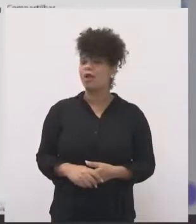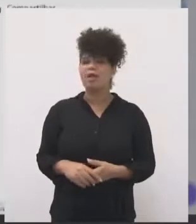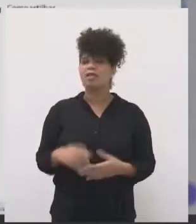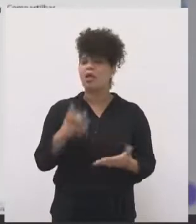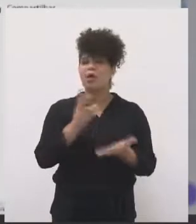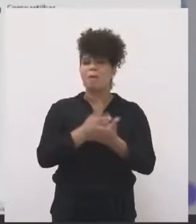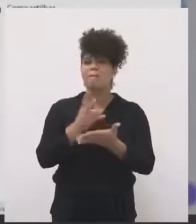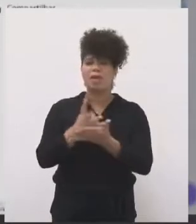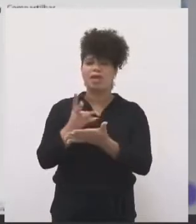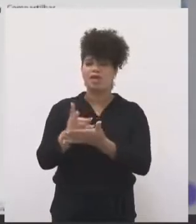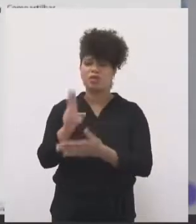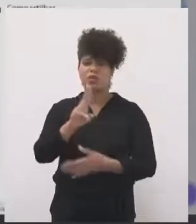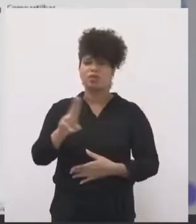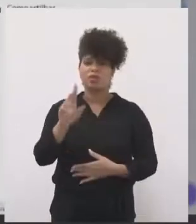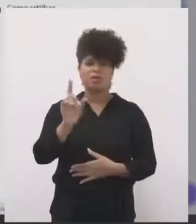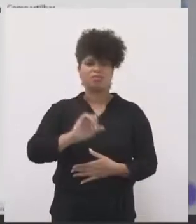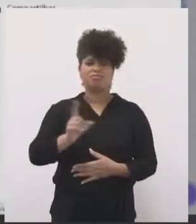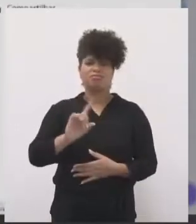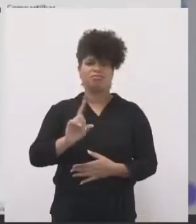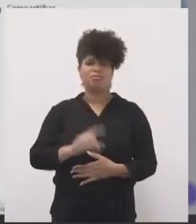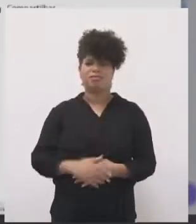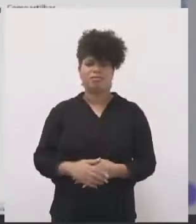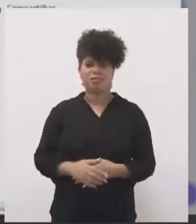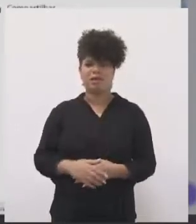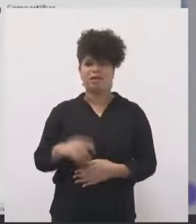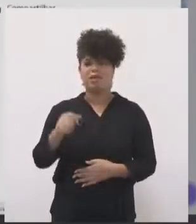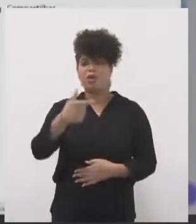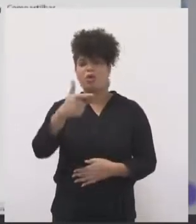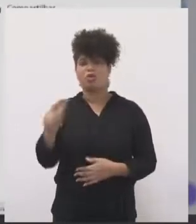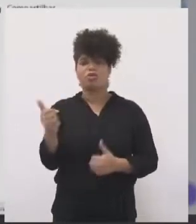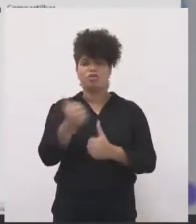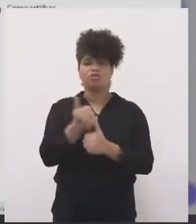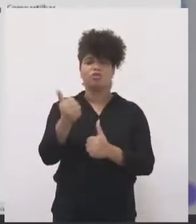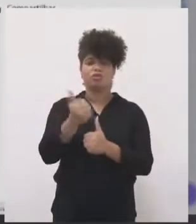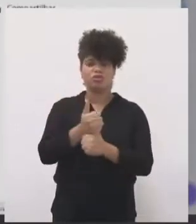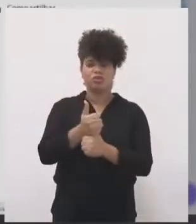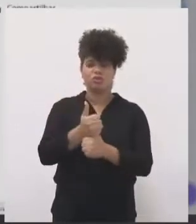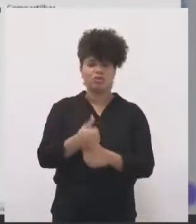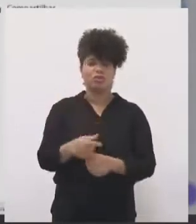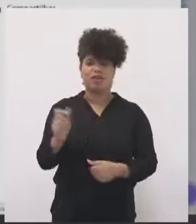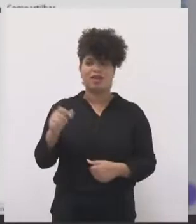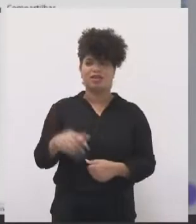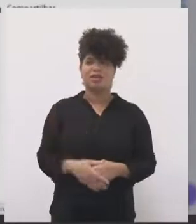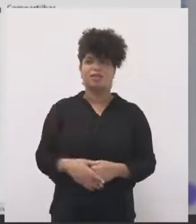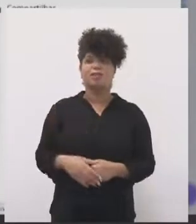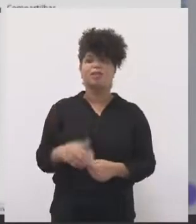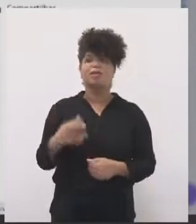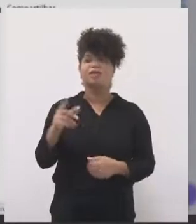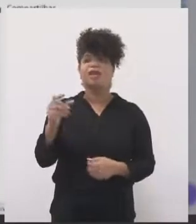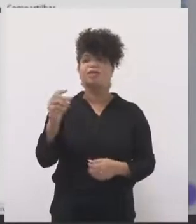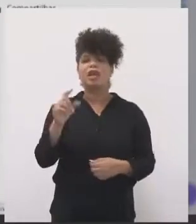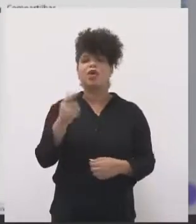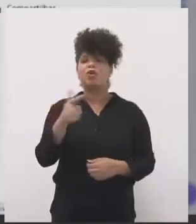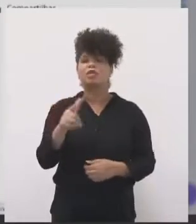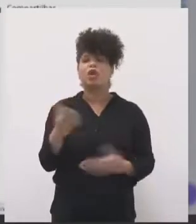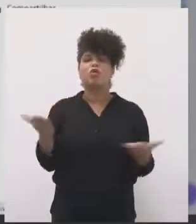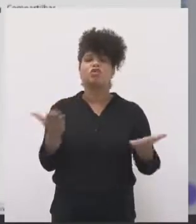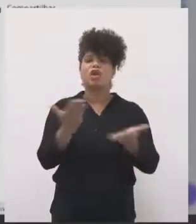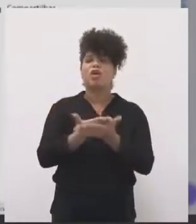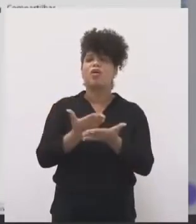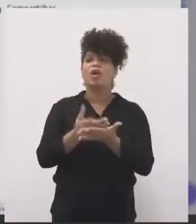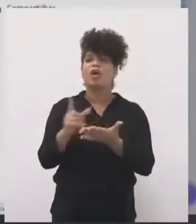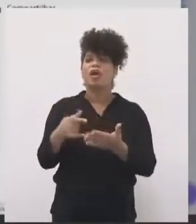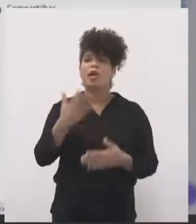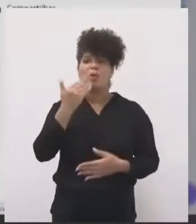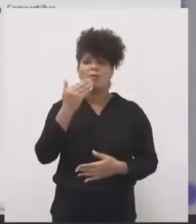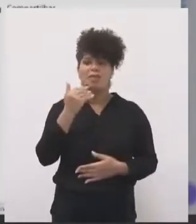foguete, bicicleta, e não precisa usar esses elementos ou esses gráficos. Vocês podem mudar, personalizar. A aula de hoje vai ser sobre